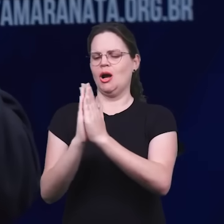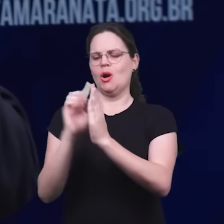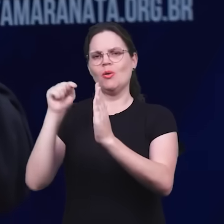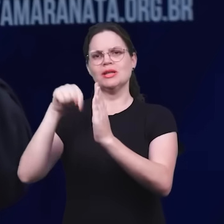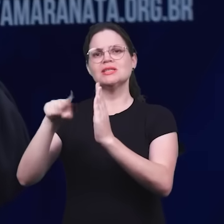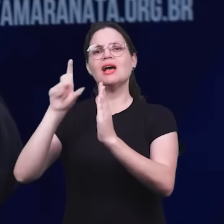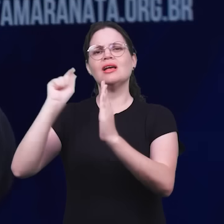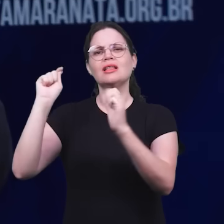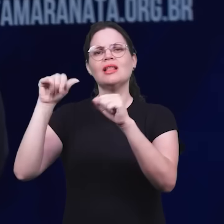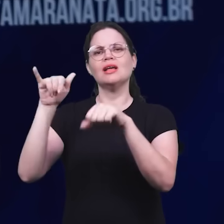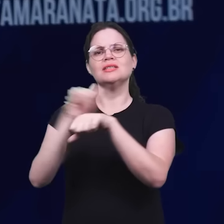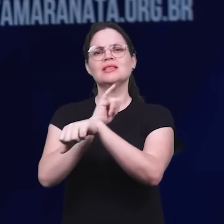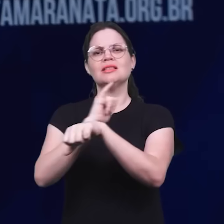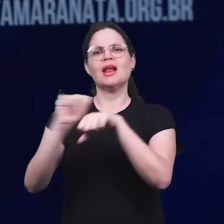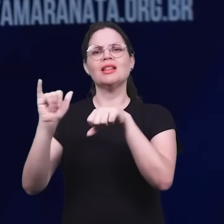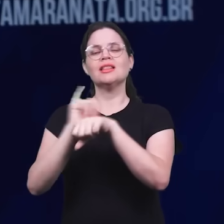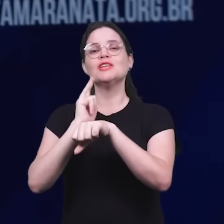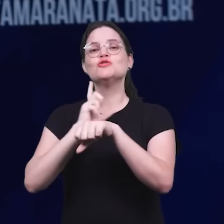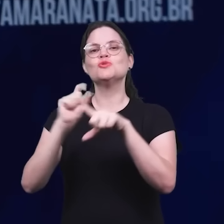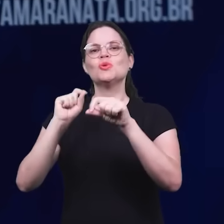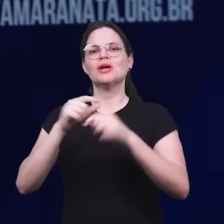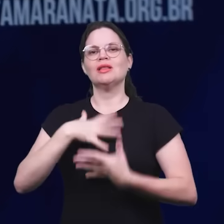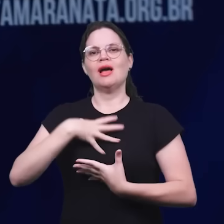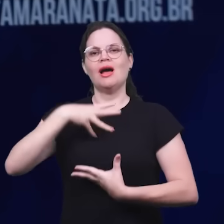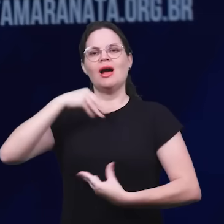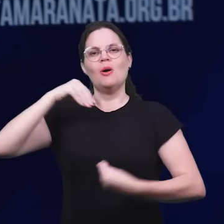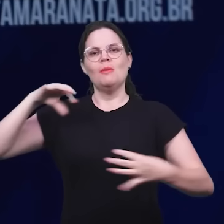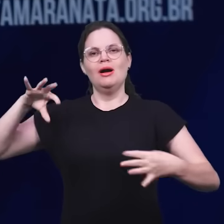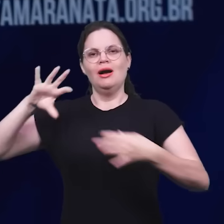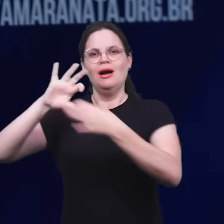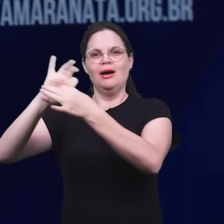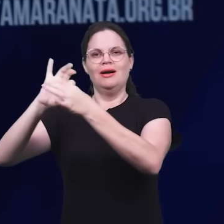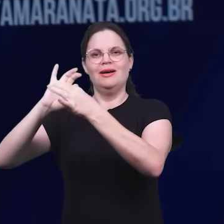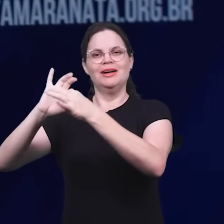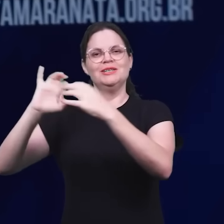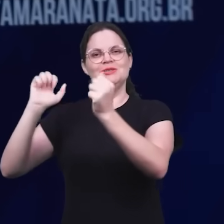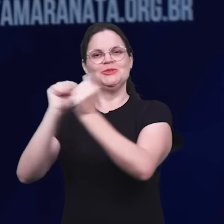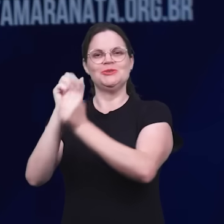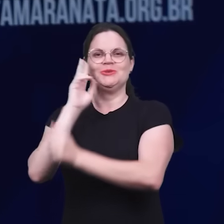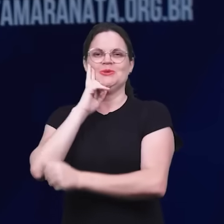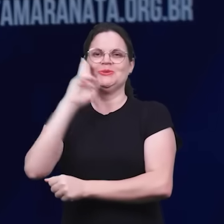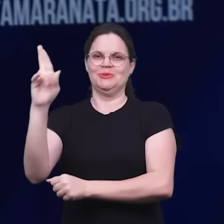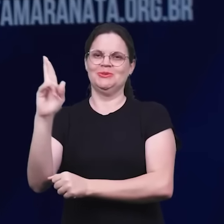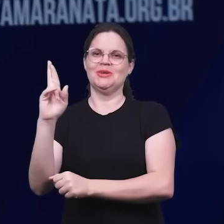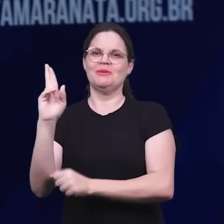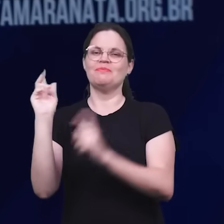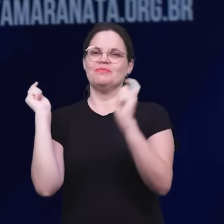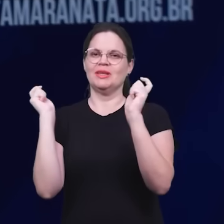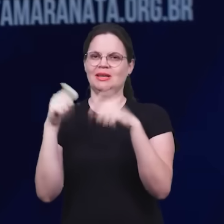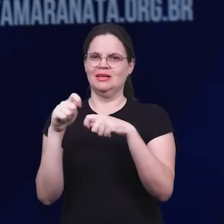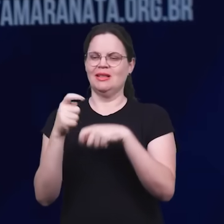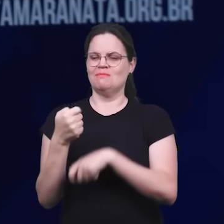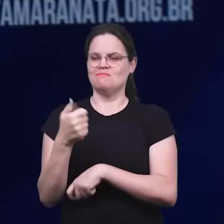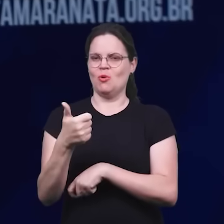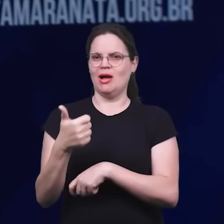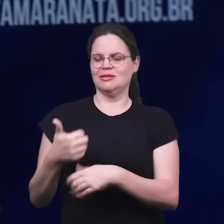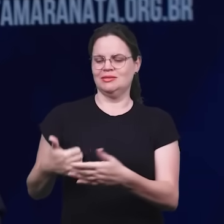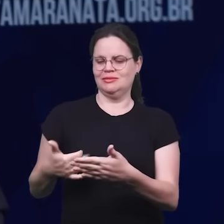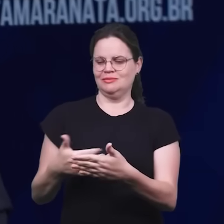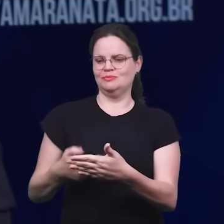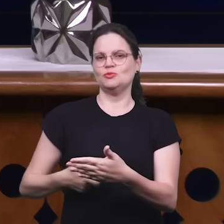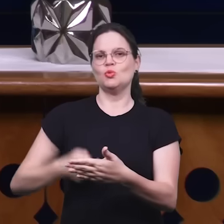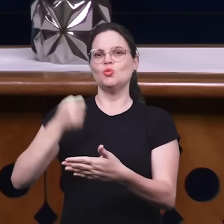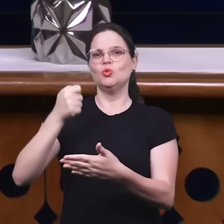máquina que enleva a alma do homem para que ele possa chegar logo mais.